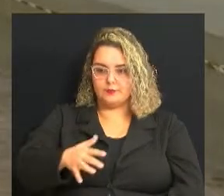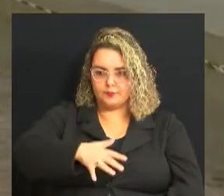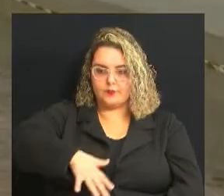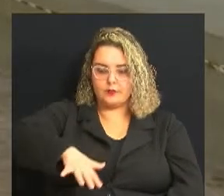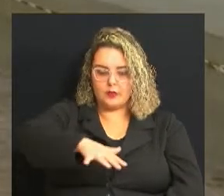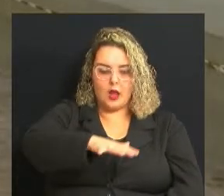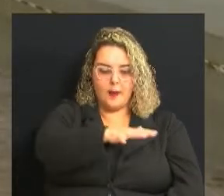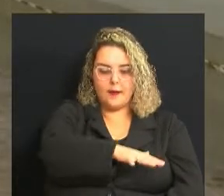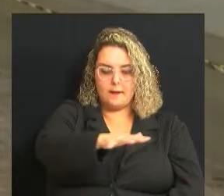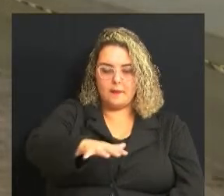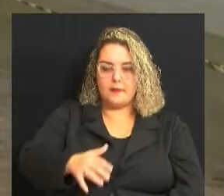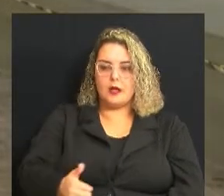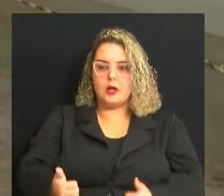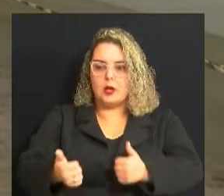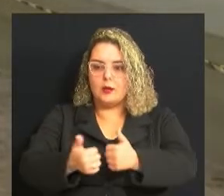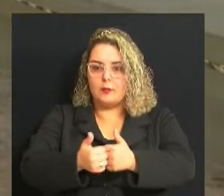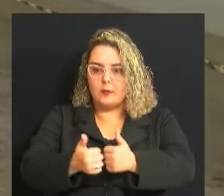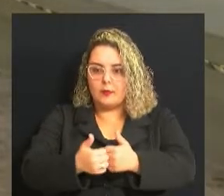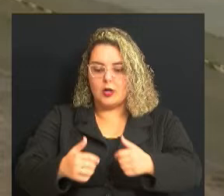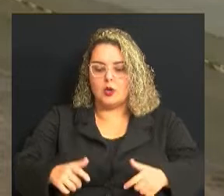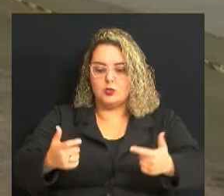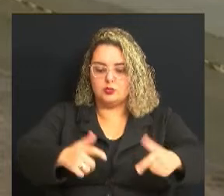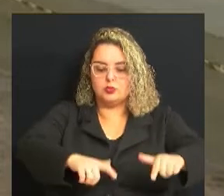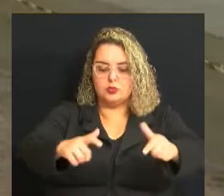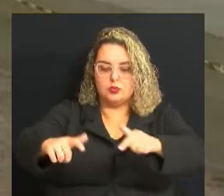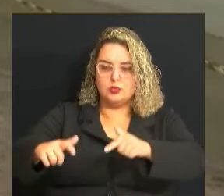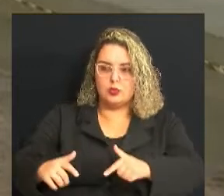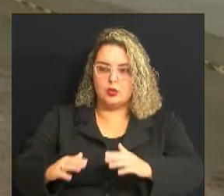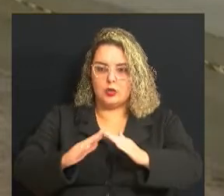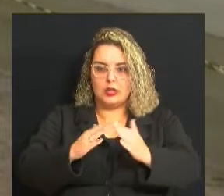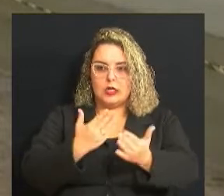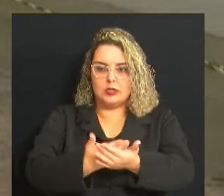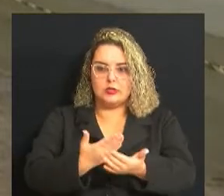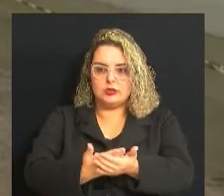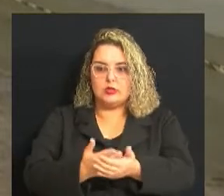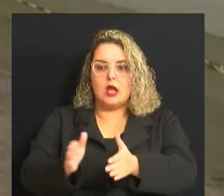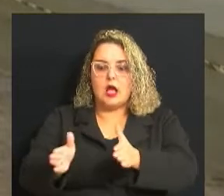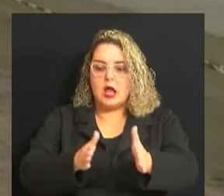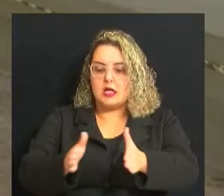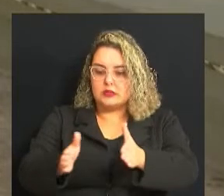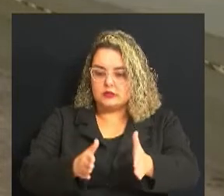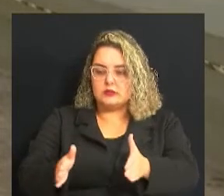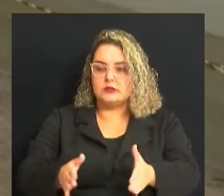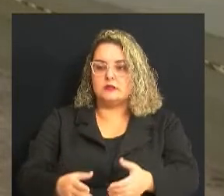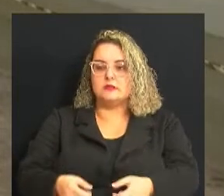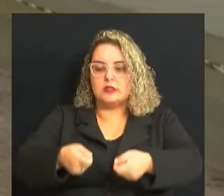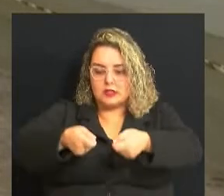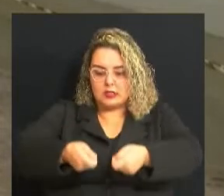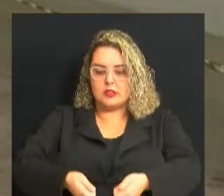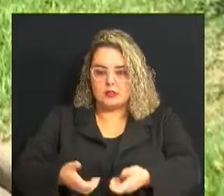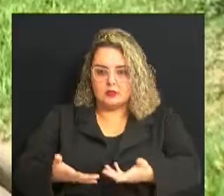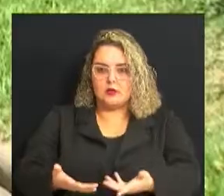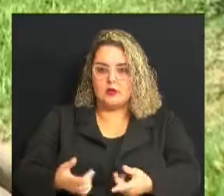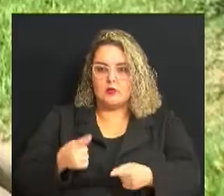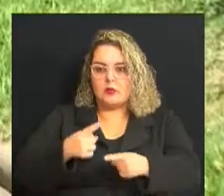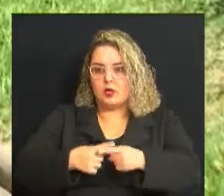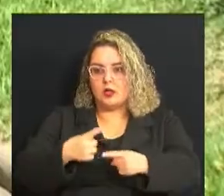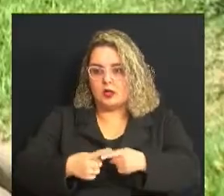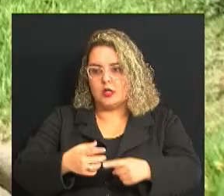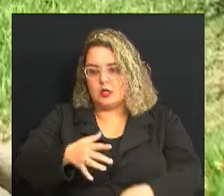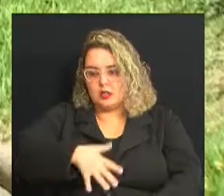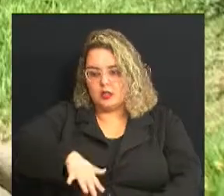elas ficam localizadas em pontos da escola em que a acessibilidade seja assegurada, seja porque aquela